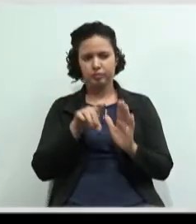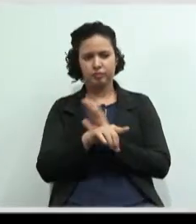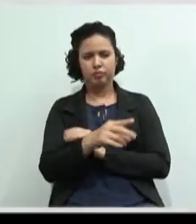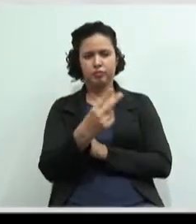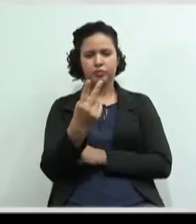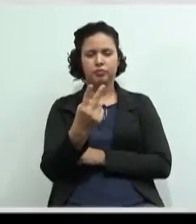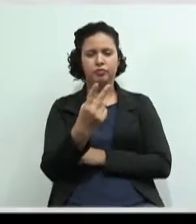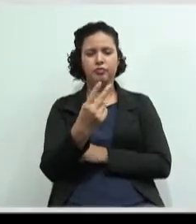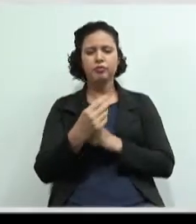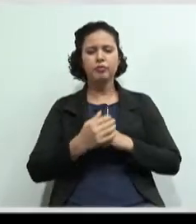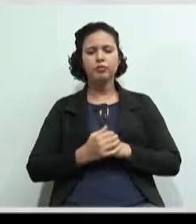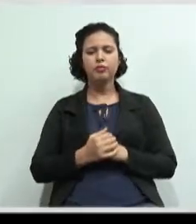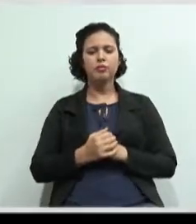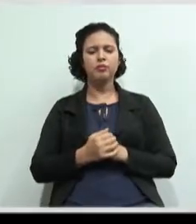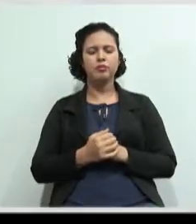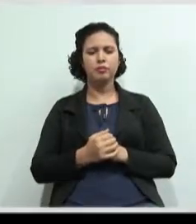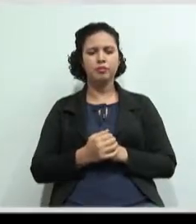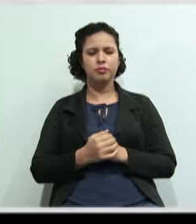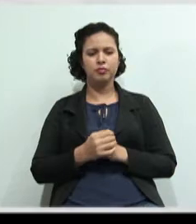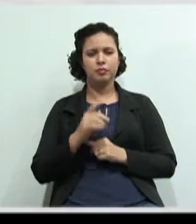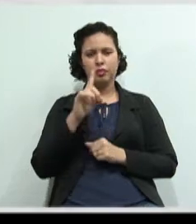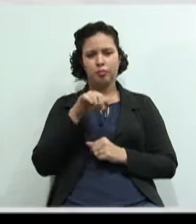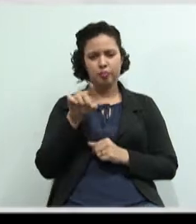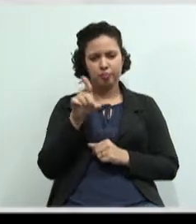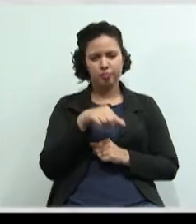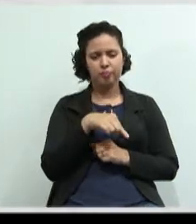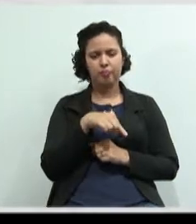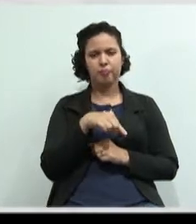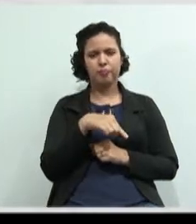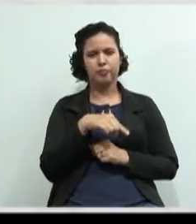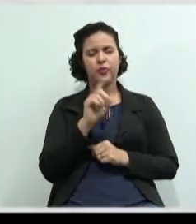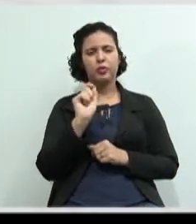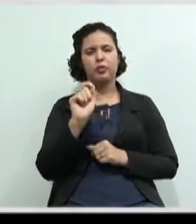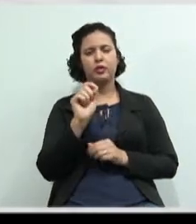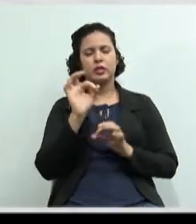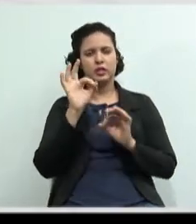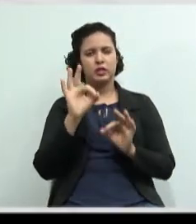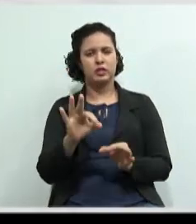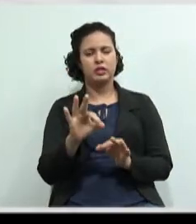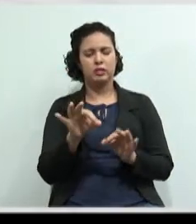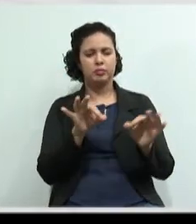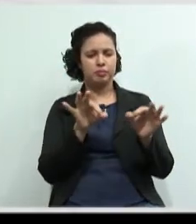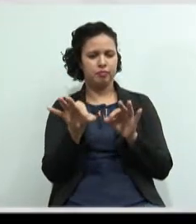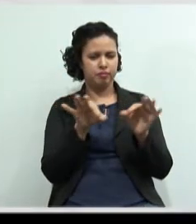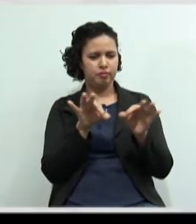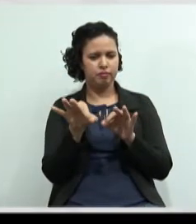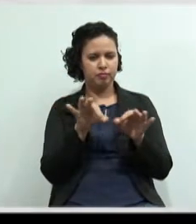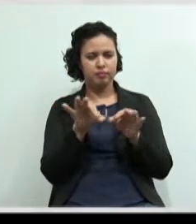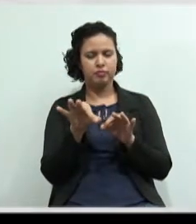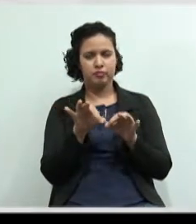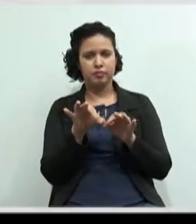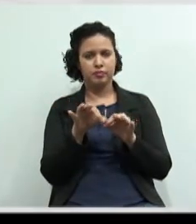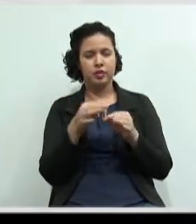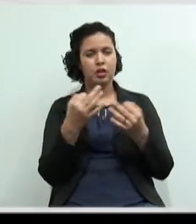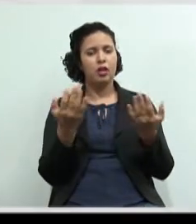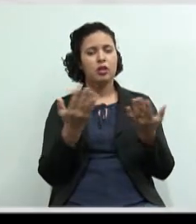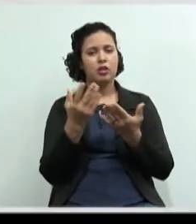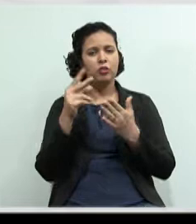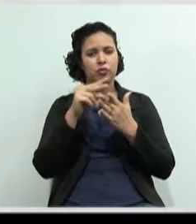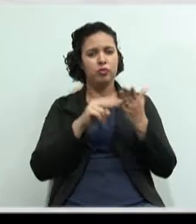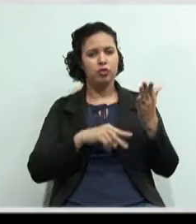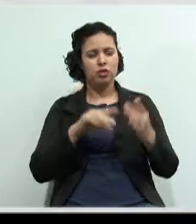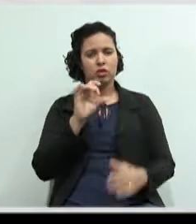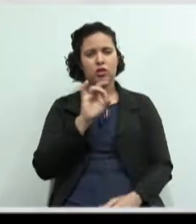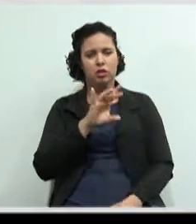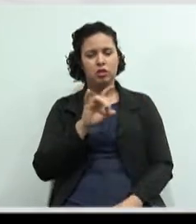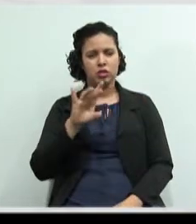ó. Marque a alternativa correta sobre planejamento. E aí eu vou ler cada uma delas